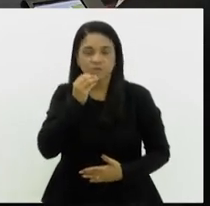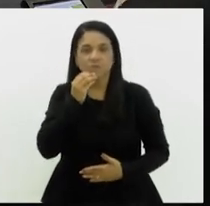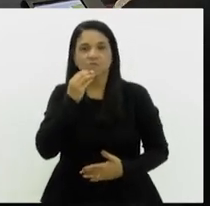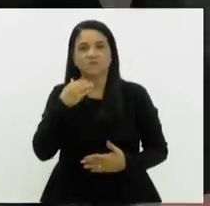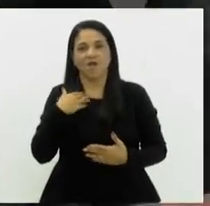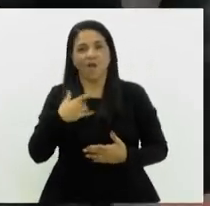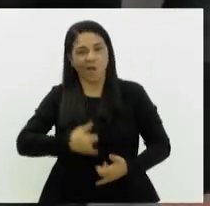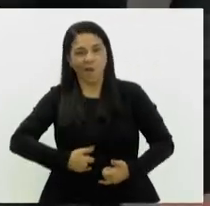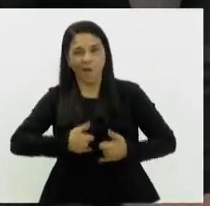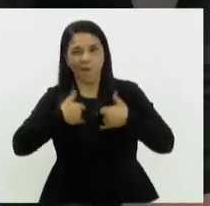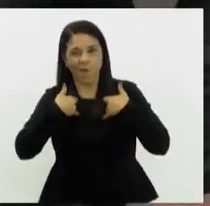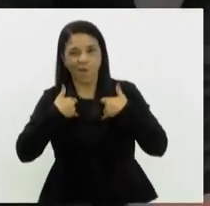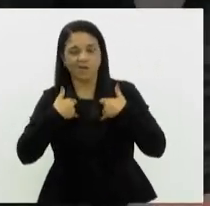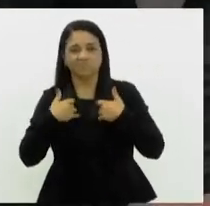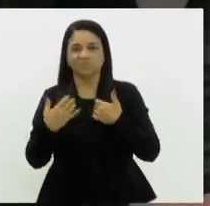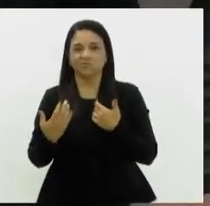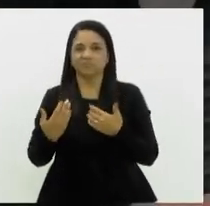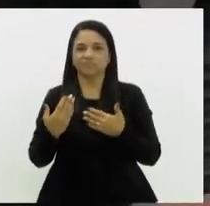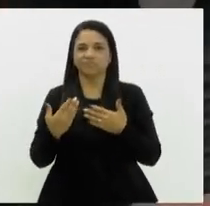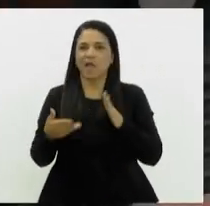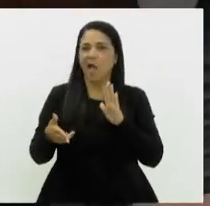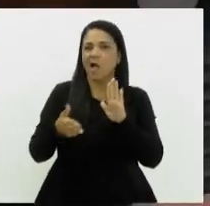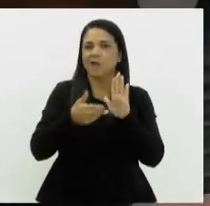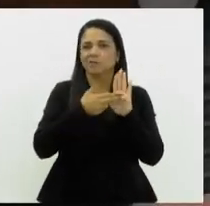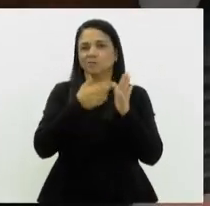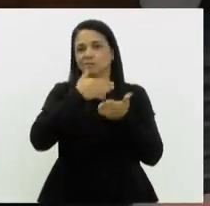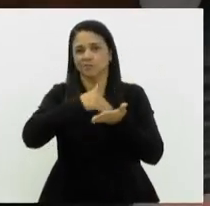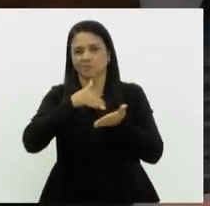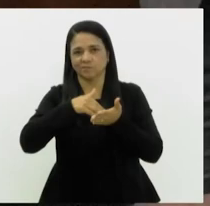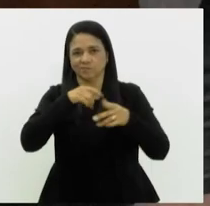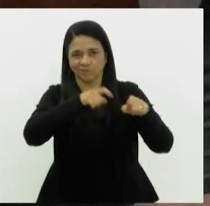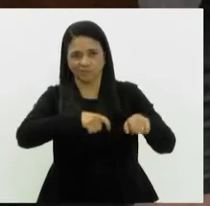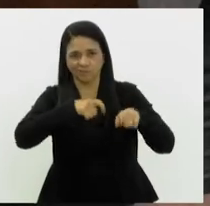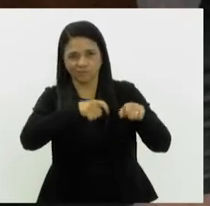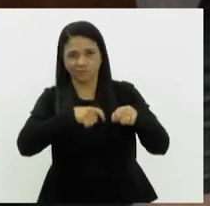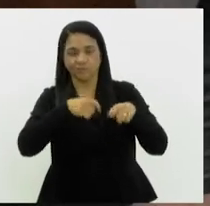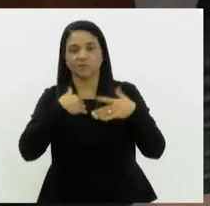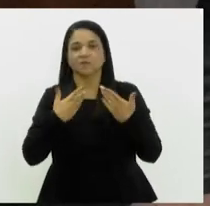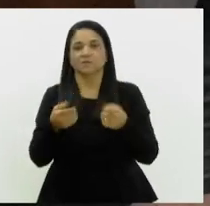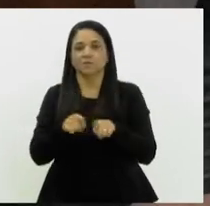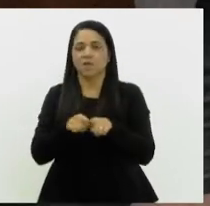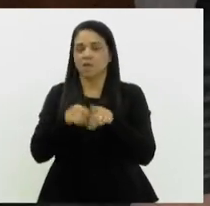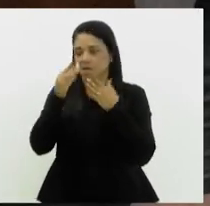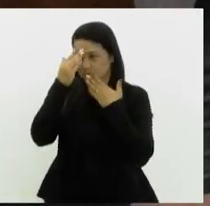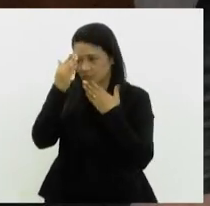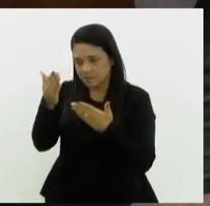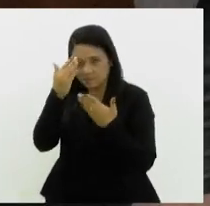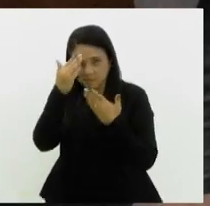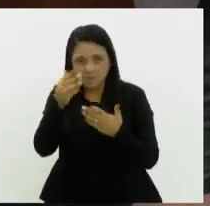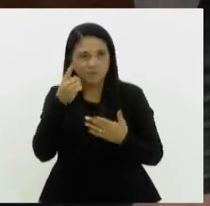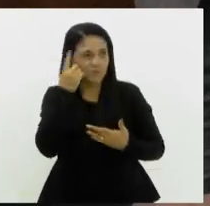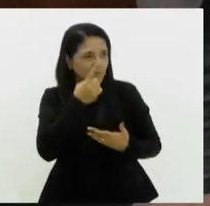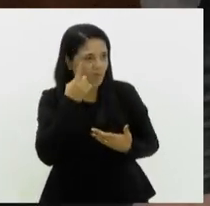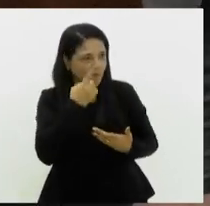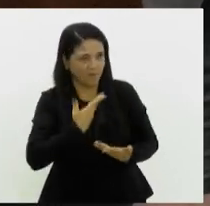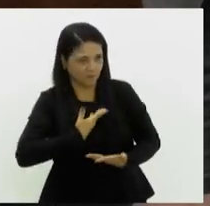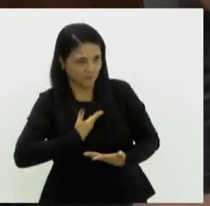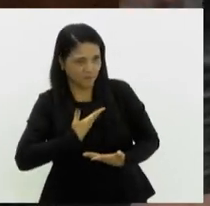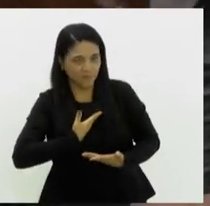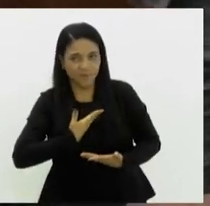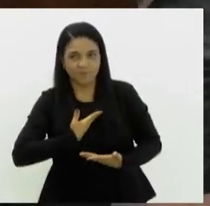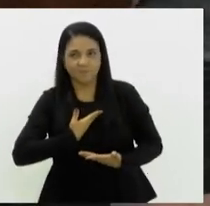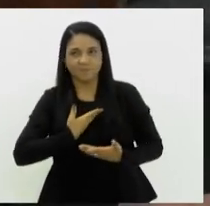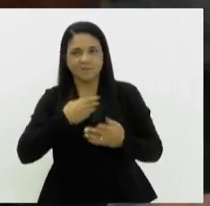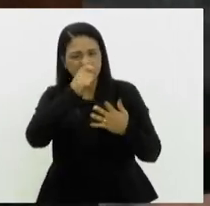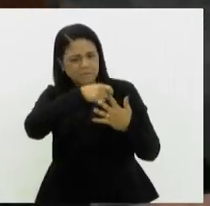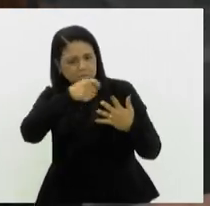Agricultura, Pesca e Abastecimento do Estado, agradecer aos nobres colegas aqui por tudo, nesses